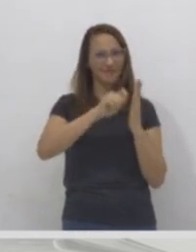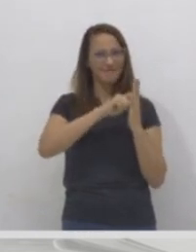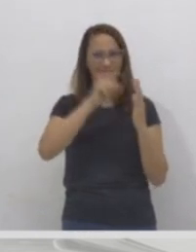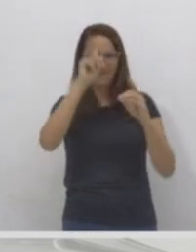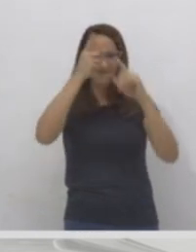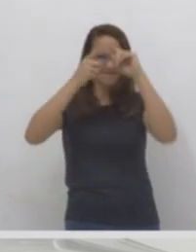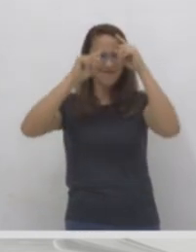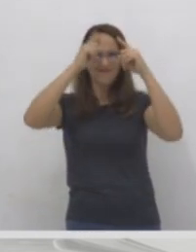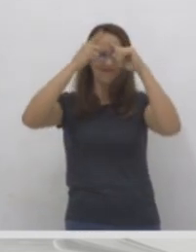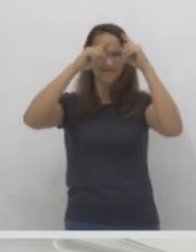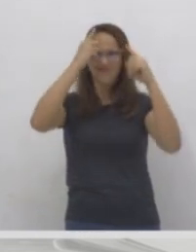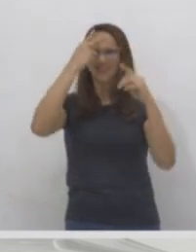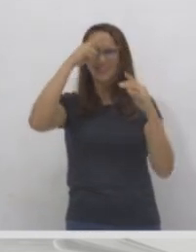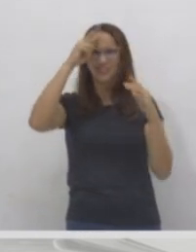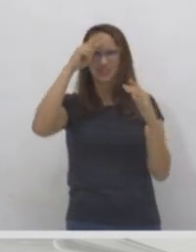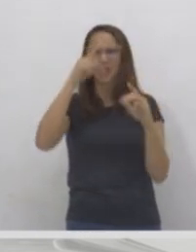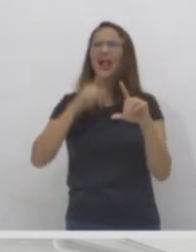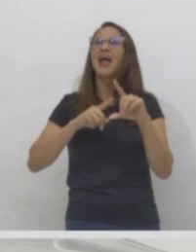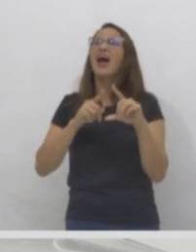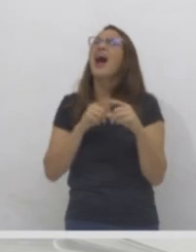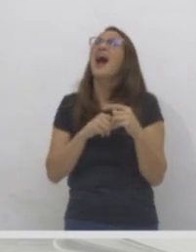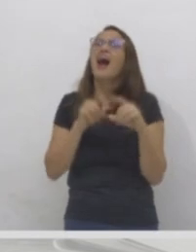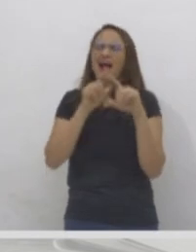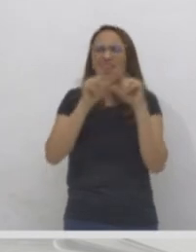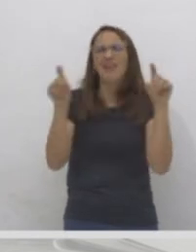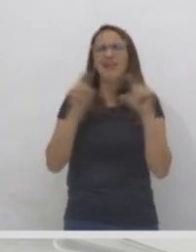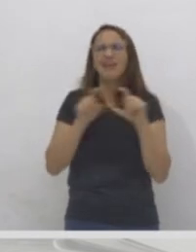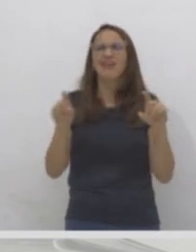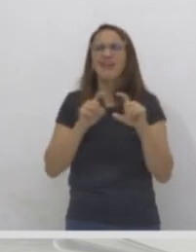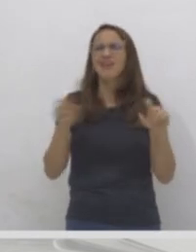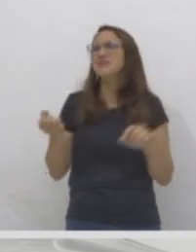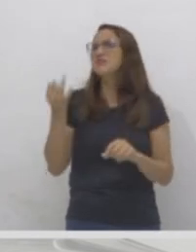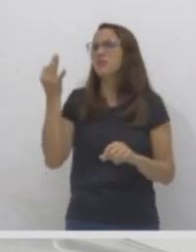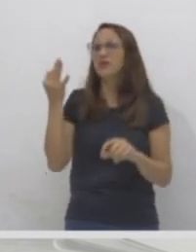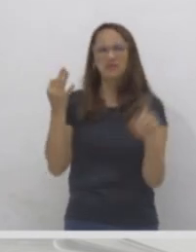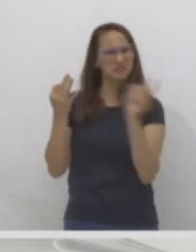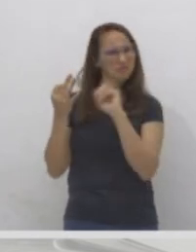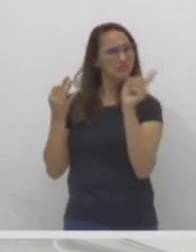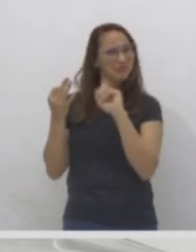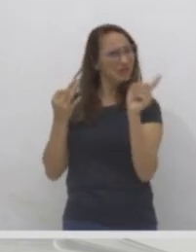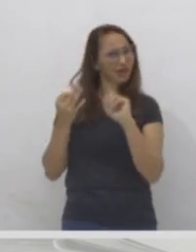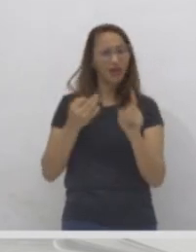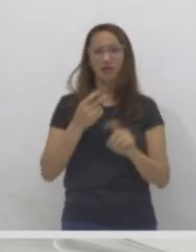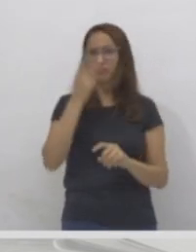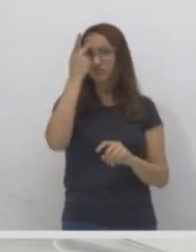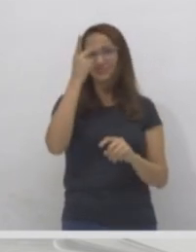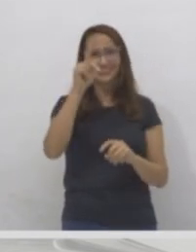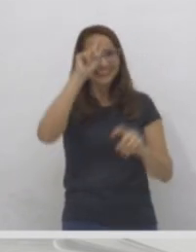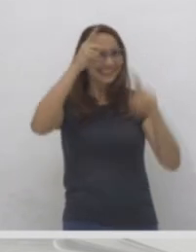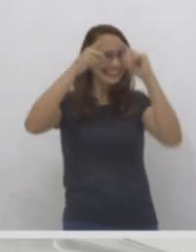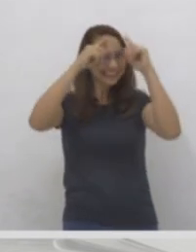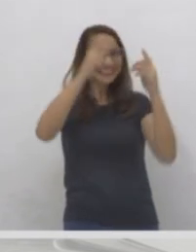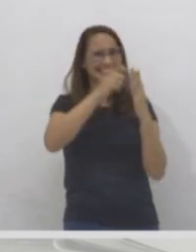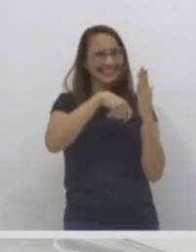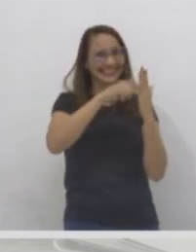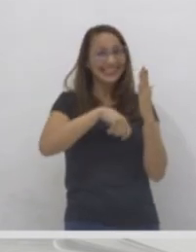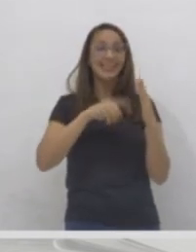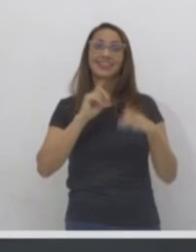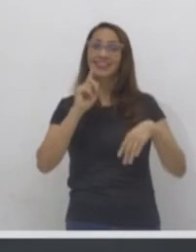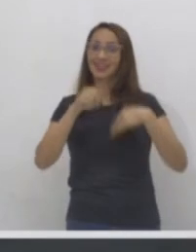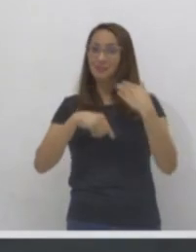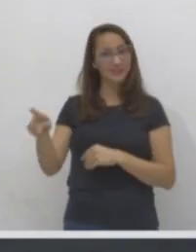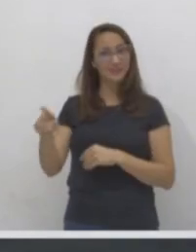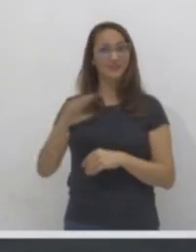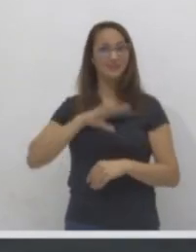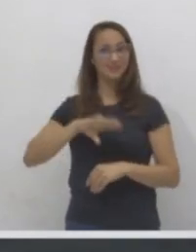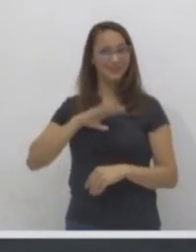não pense em número de linhas. Construa uma fábula bem legal e mande para sua professora ou professor de português. Tudo